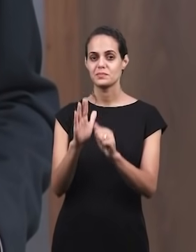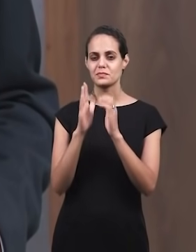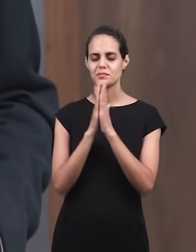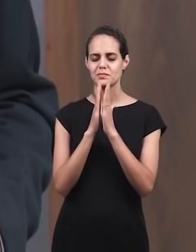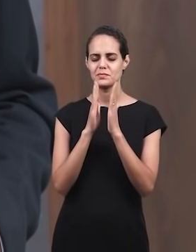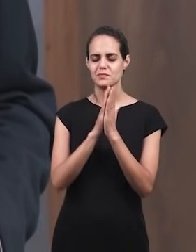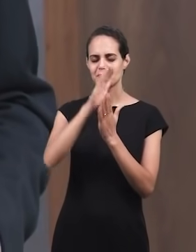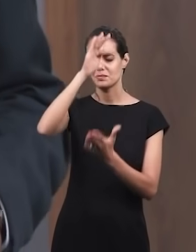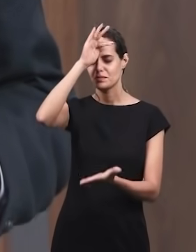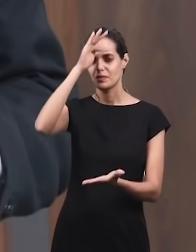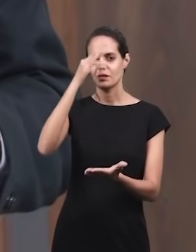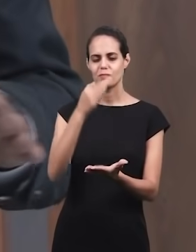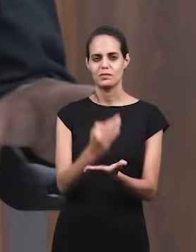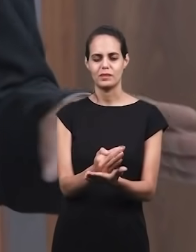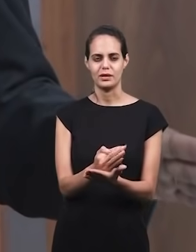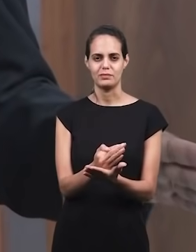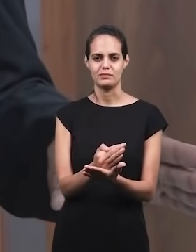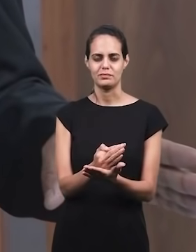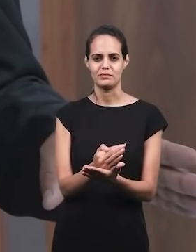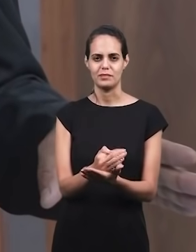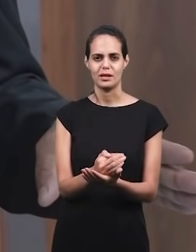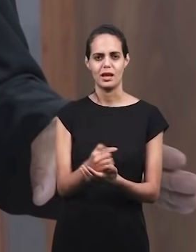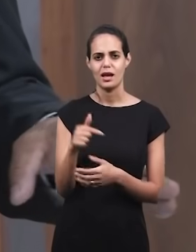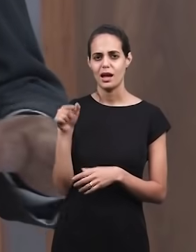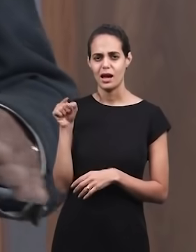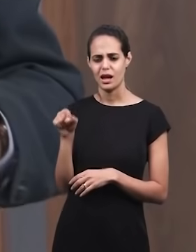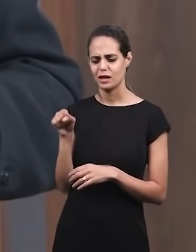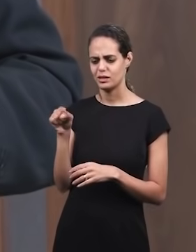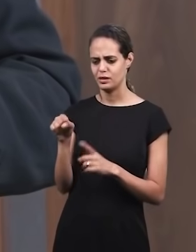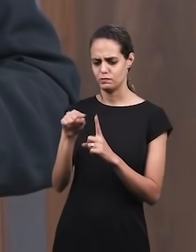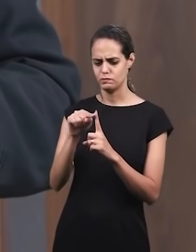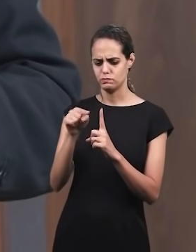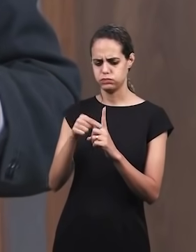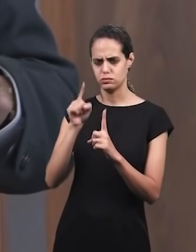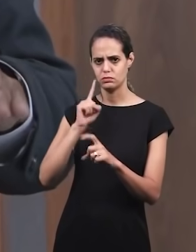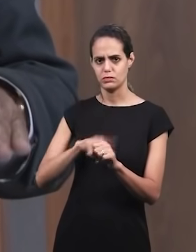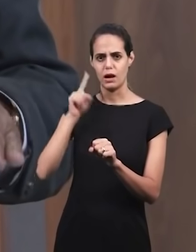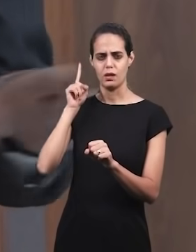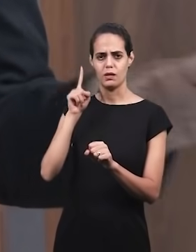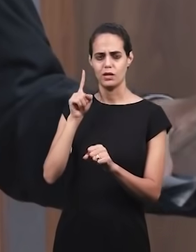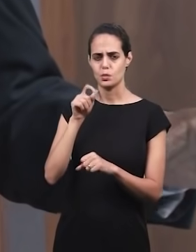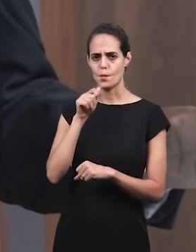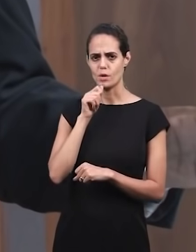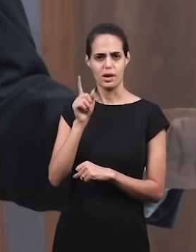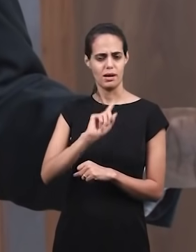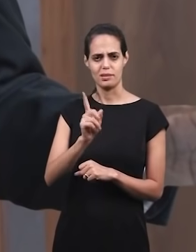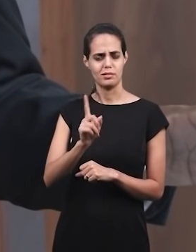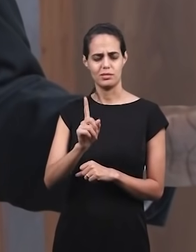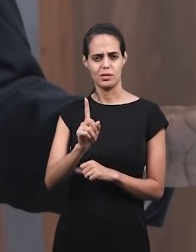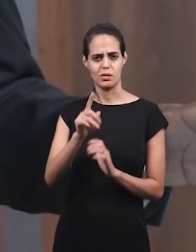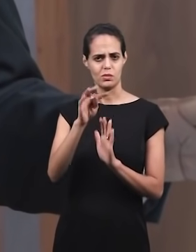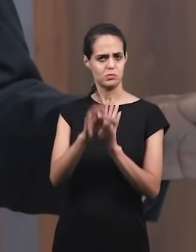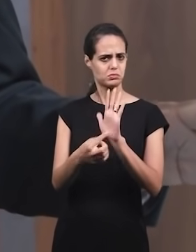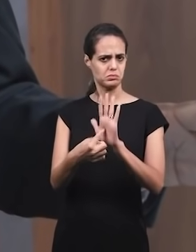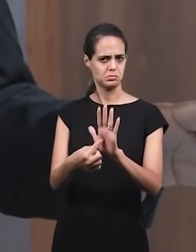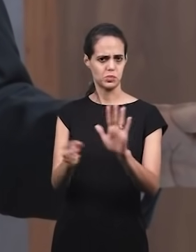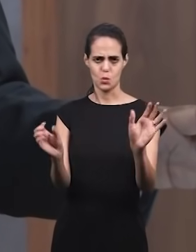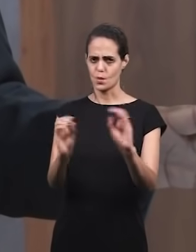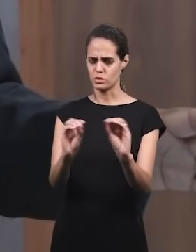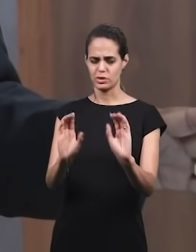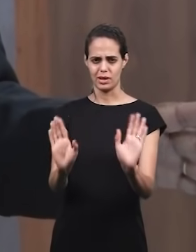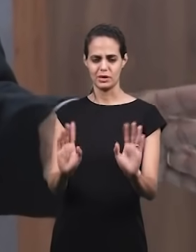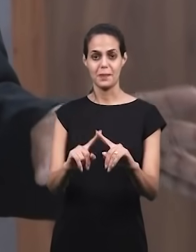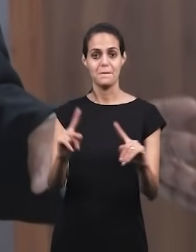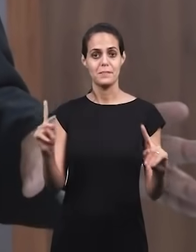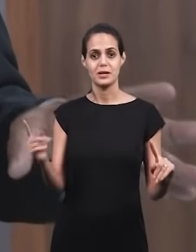fé, nada tinha acontecido. Ela nem grávida, pelo que parece, estava ainda. Pelo que parece o texto, não estava grávida,